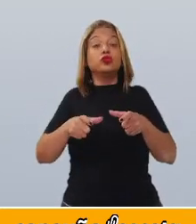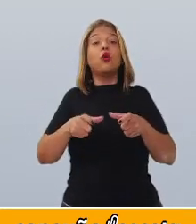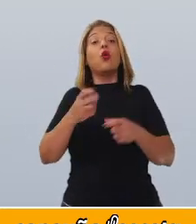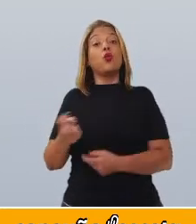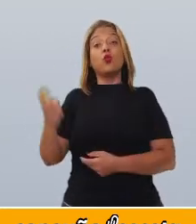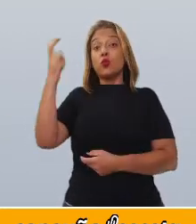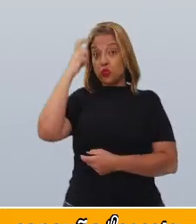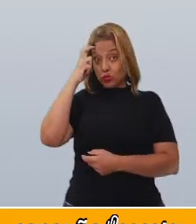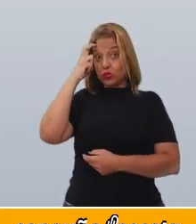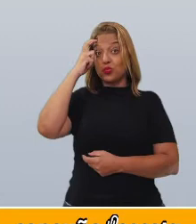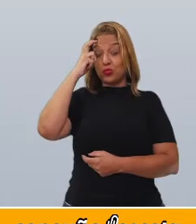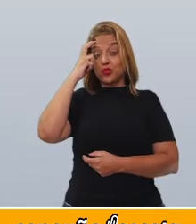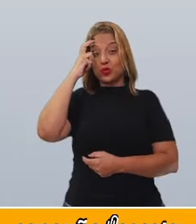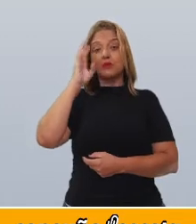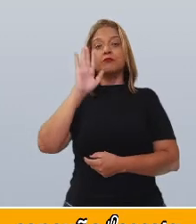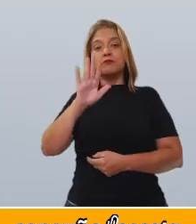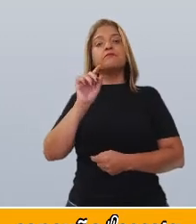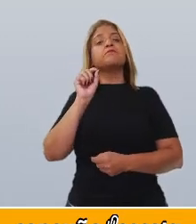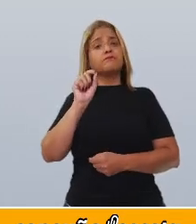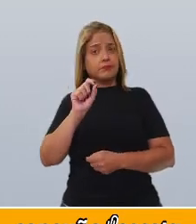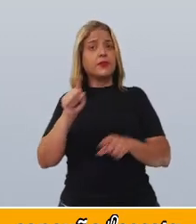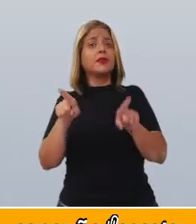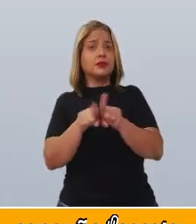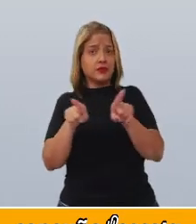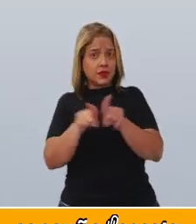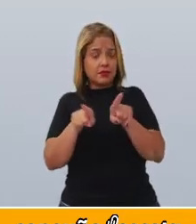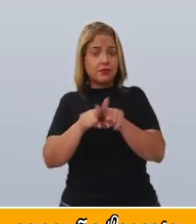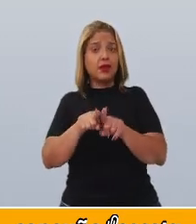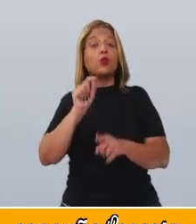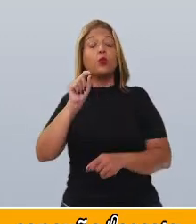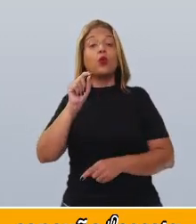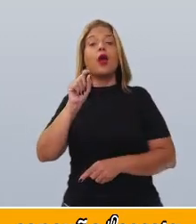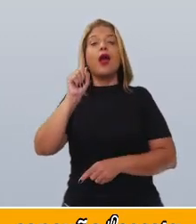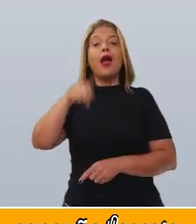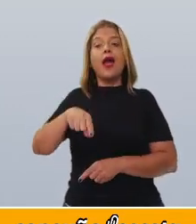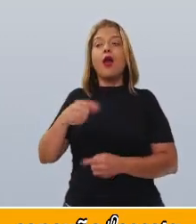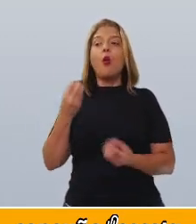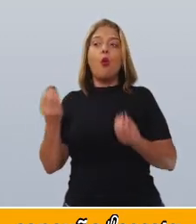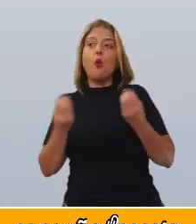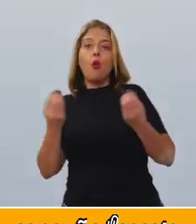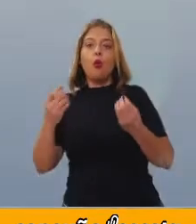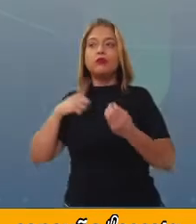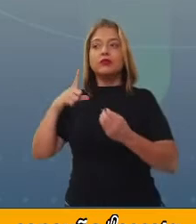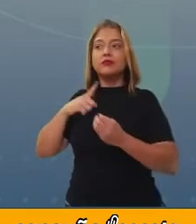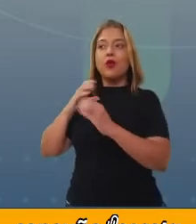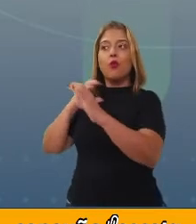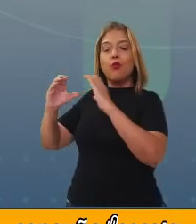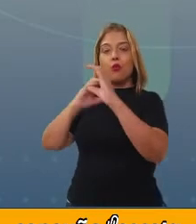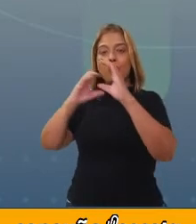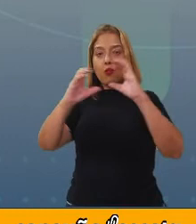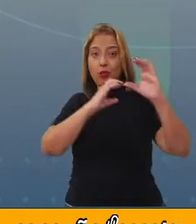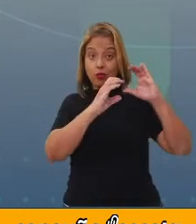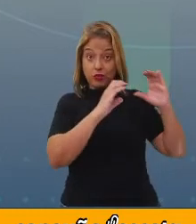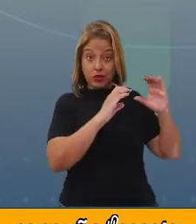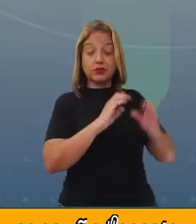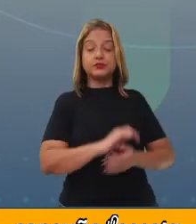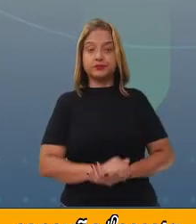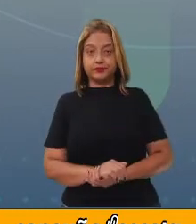falantes, inclusive da situação comunicativa em que eles estão inseridos. Ou